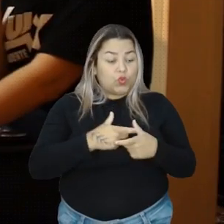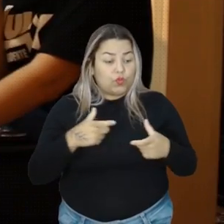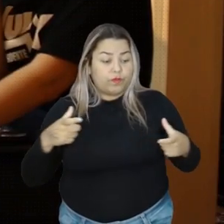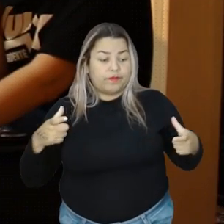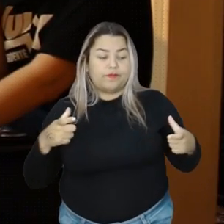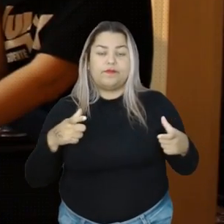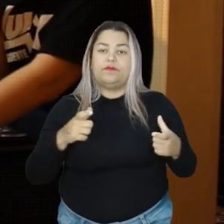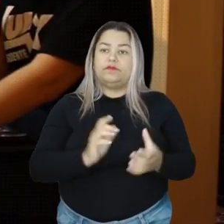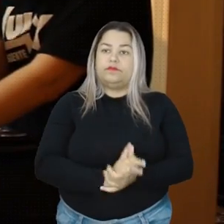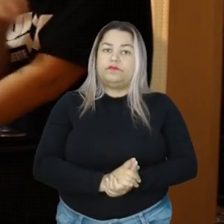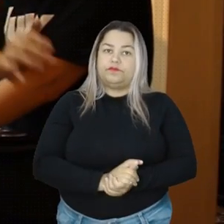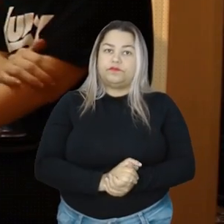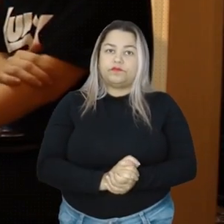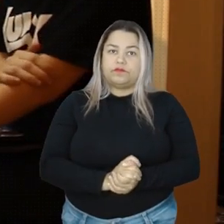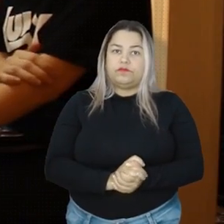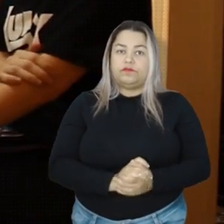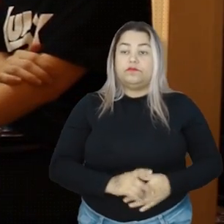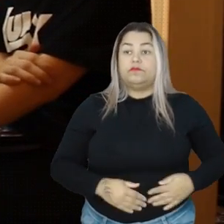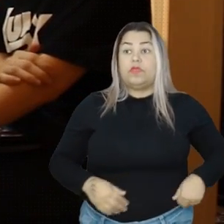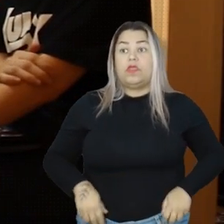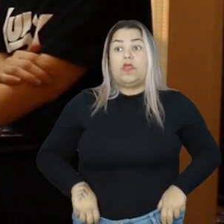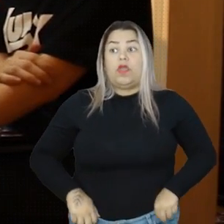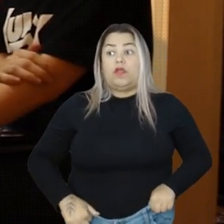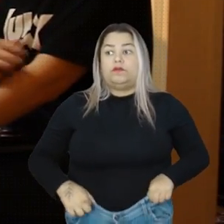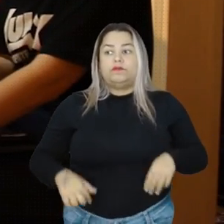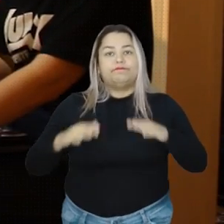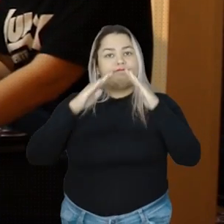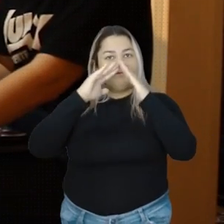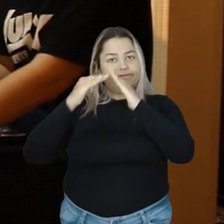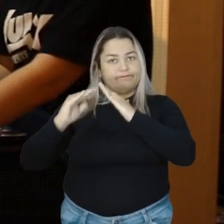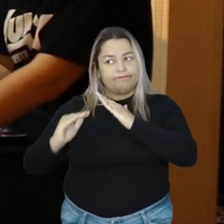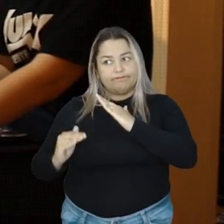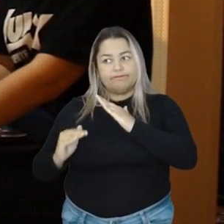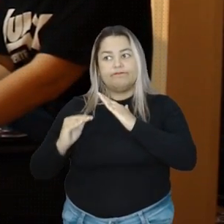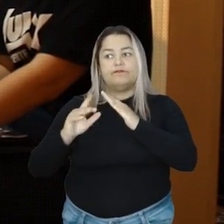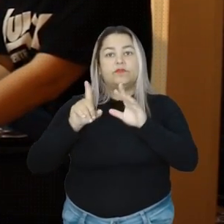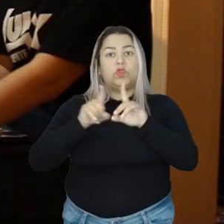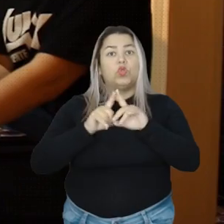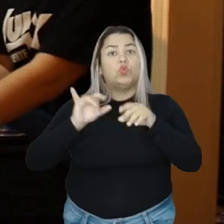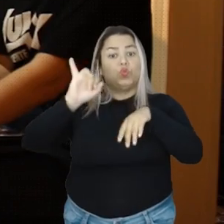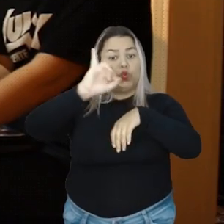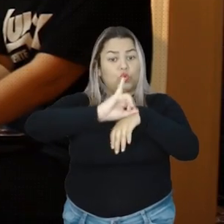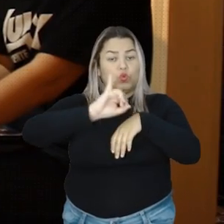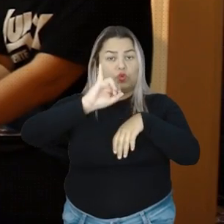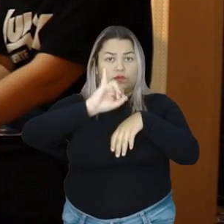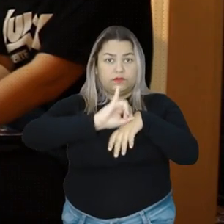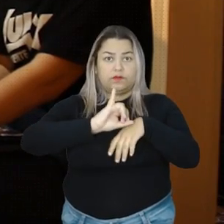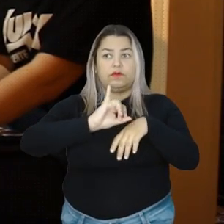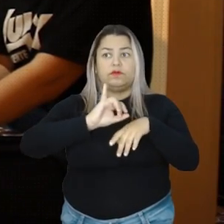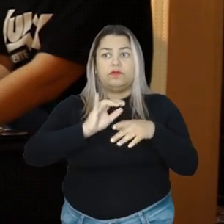é, na periferia, distante do centro, sem calçamento, sem nada, enfim.